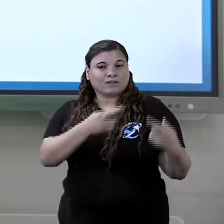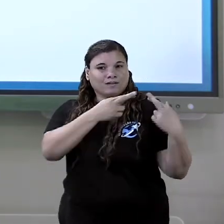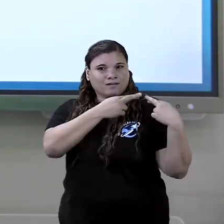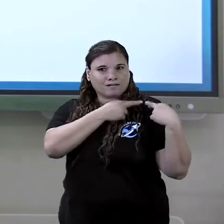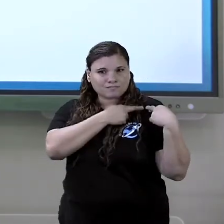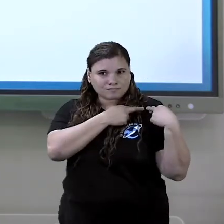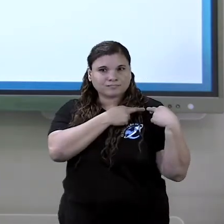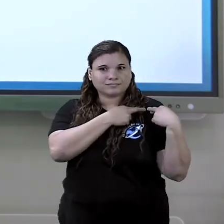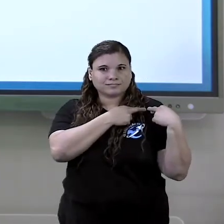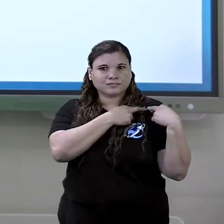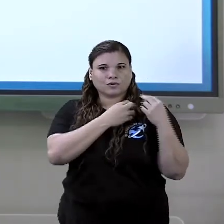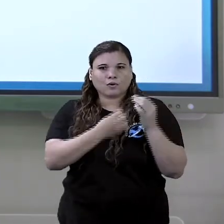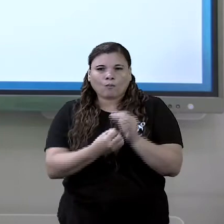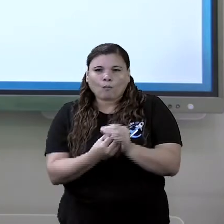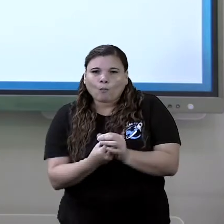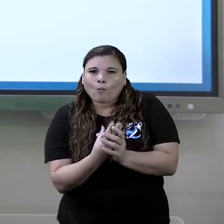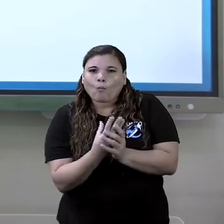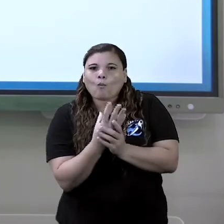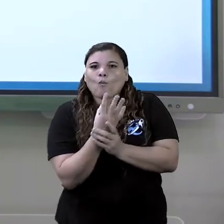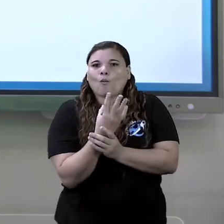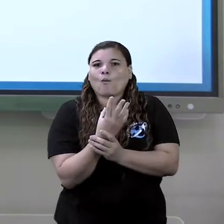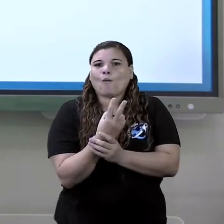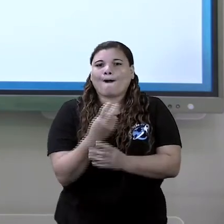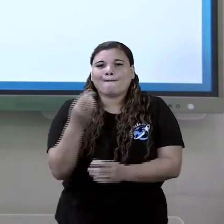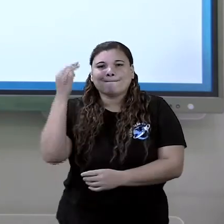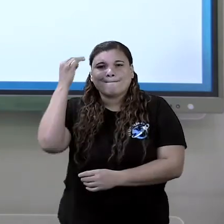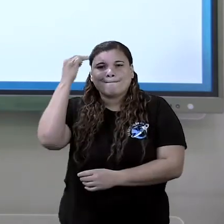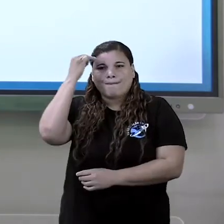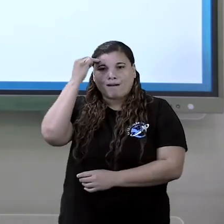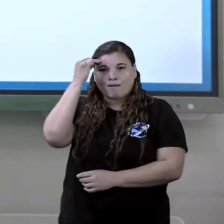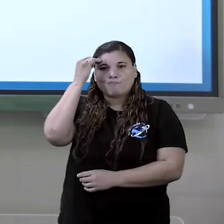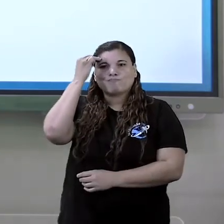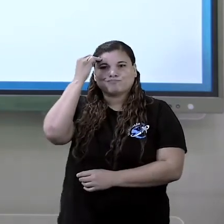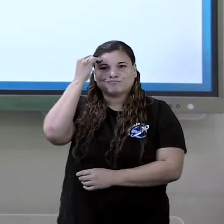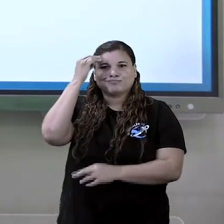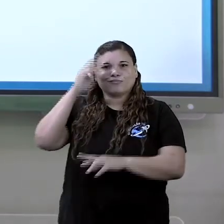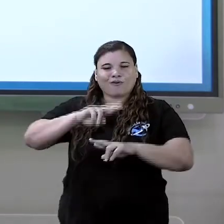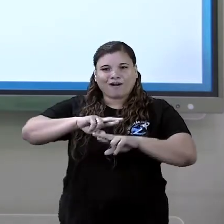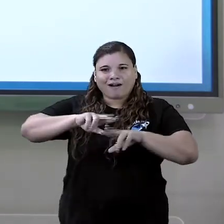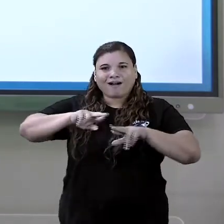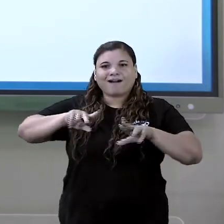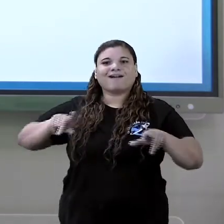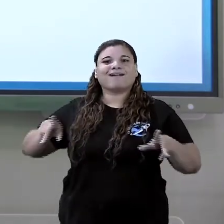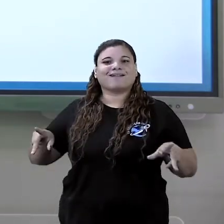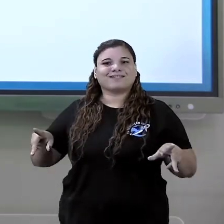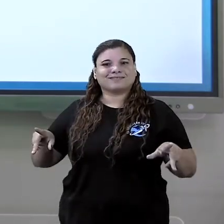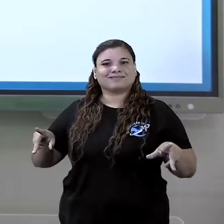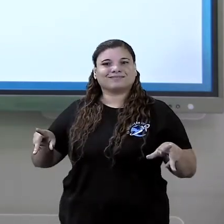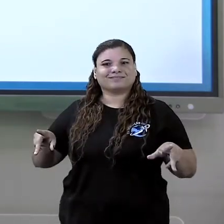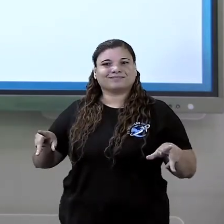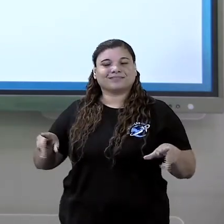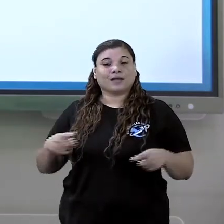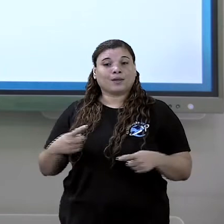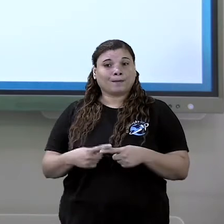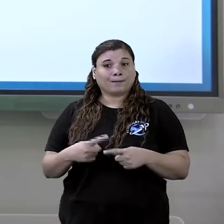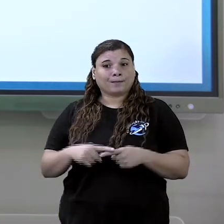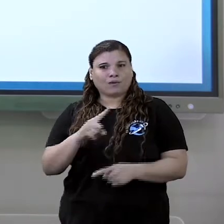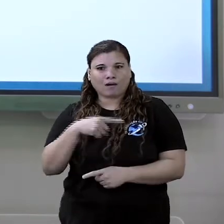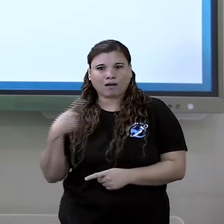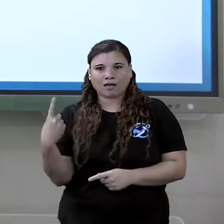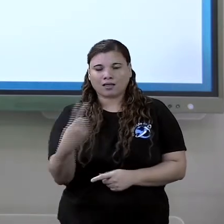construções de memórias. Isso mesmo, nós aprendemos muito sobre